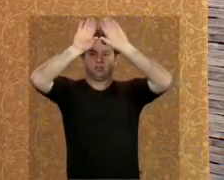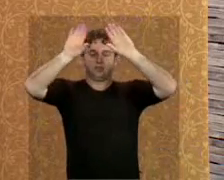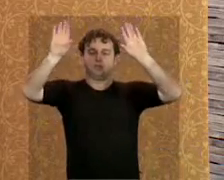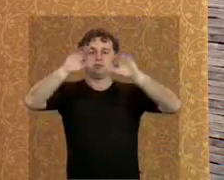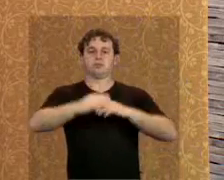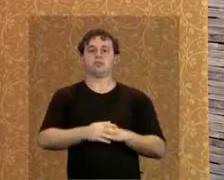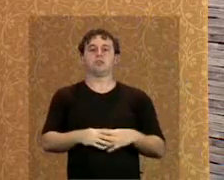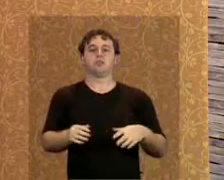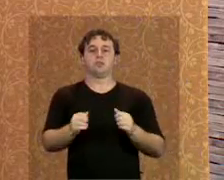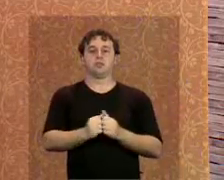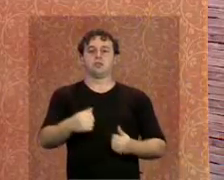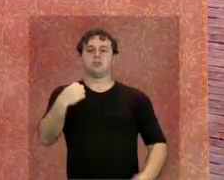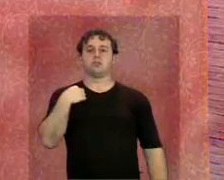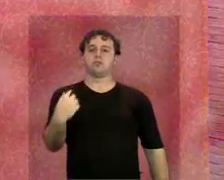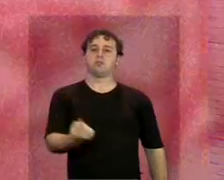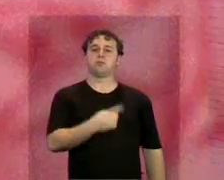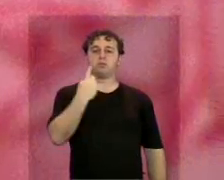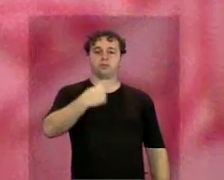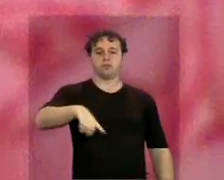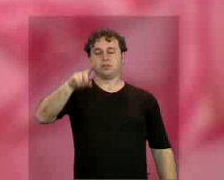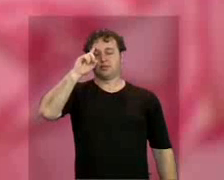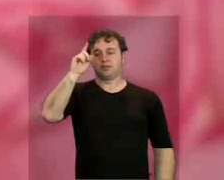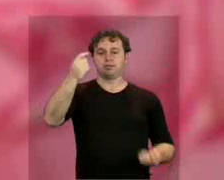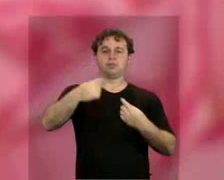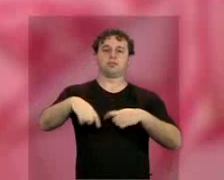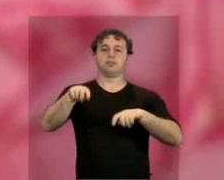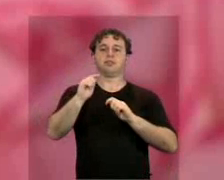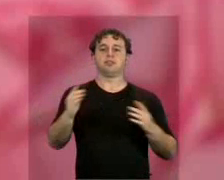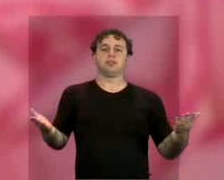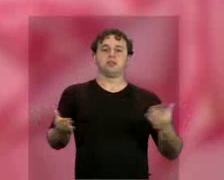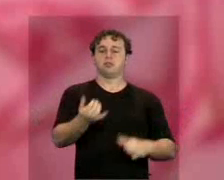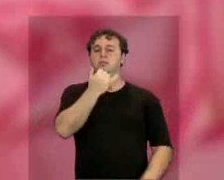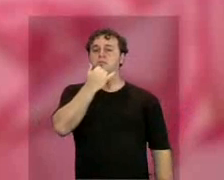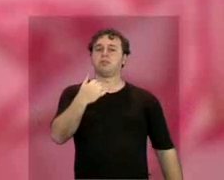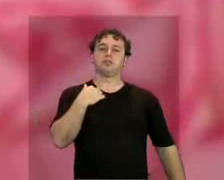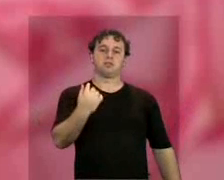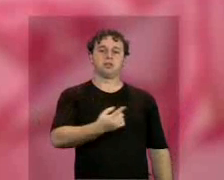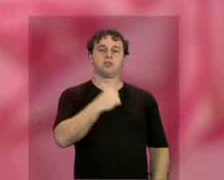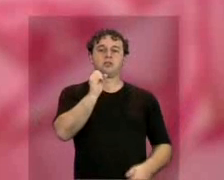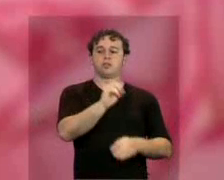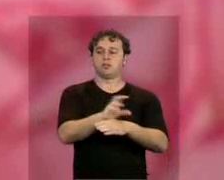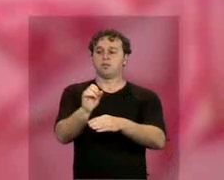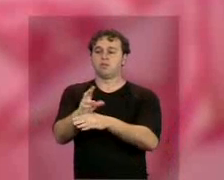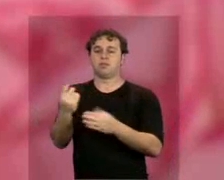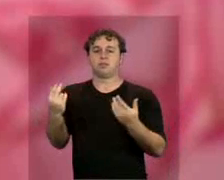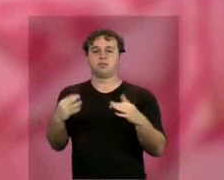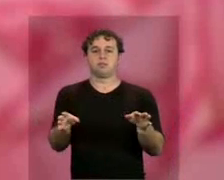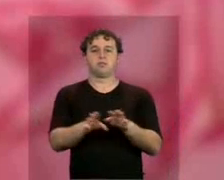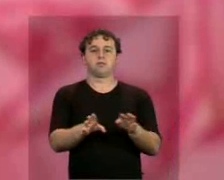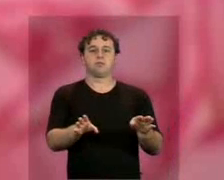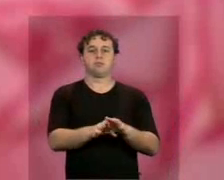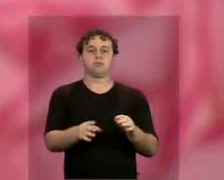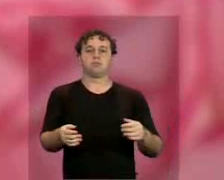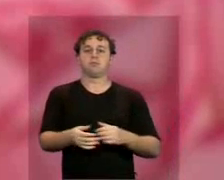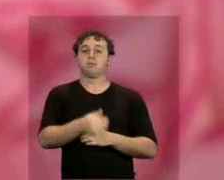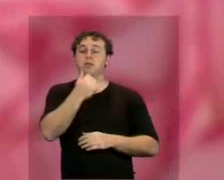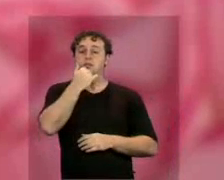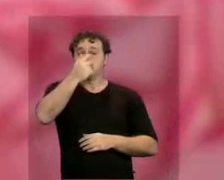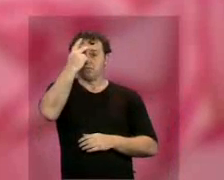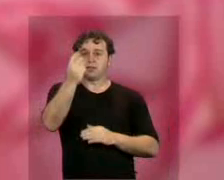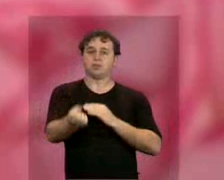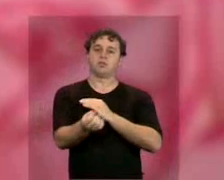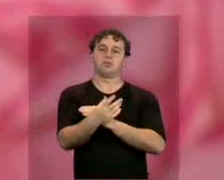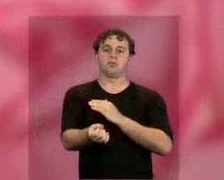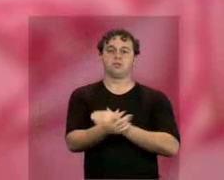na terra como no céu. Pão nosso de cada dia nos dai hoje, perdoai as nossas ofensas, assim como nós